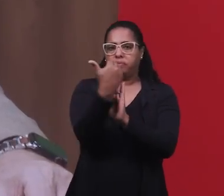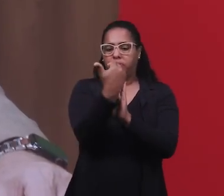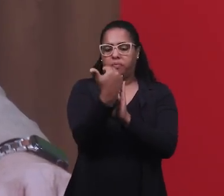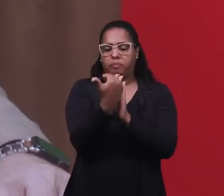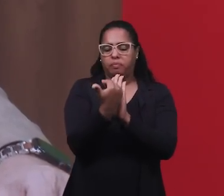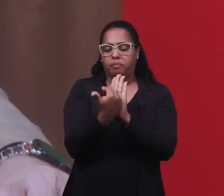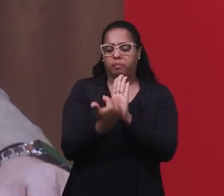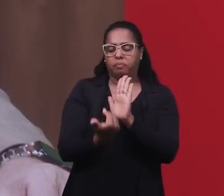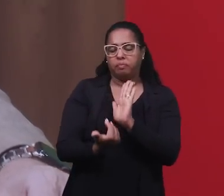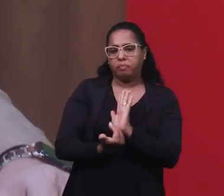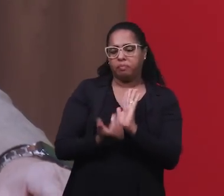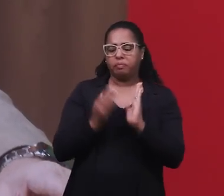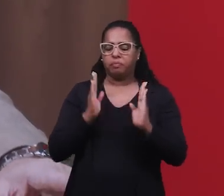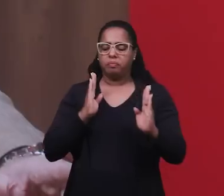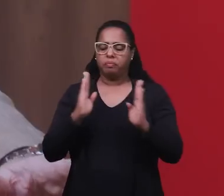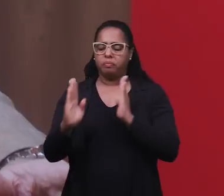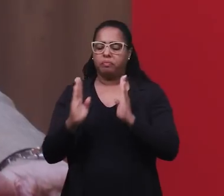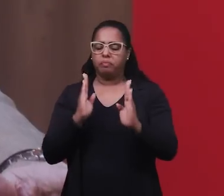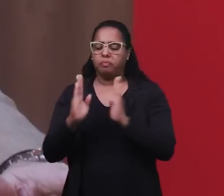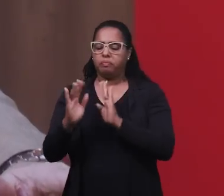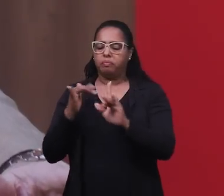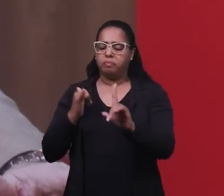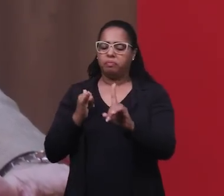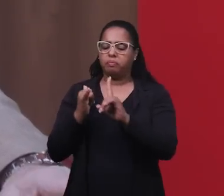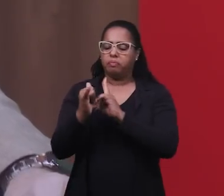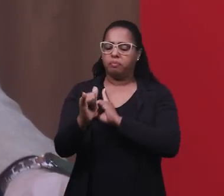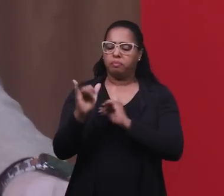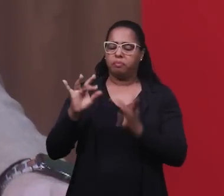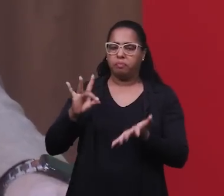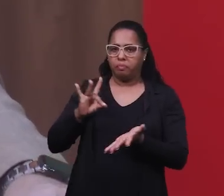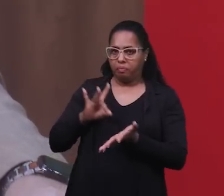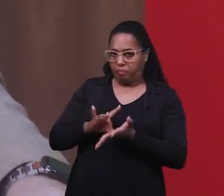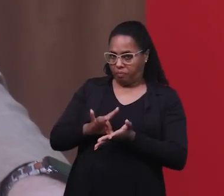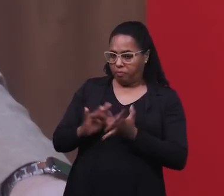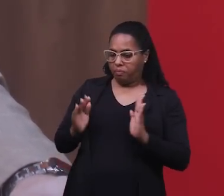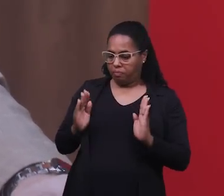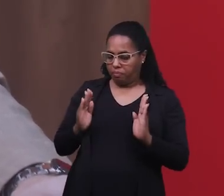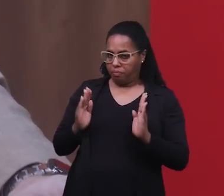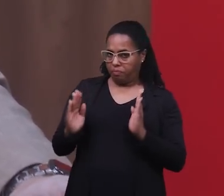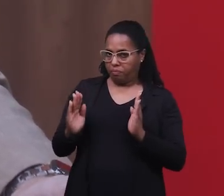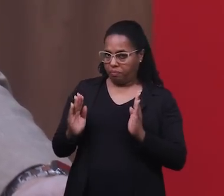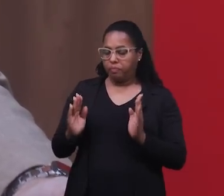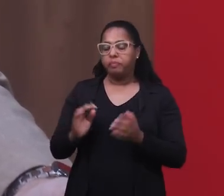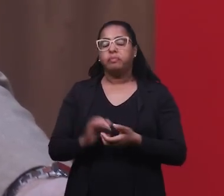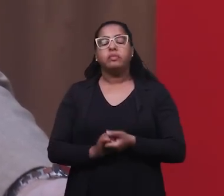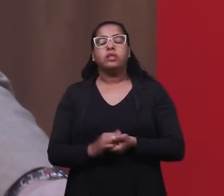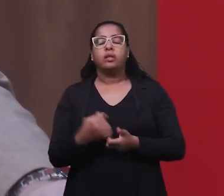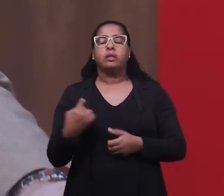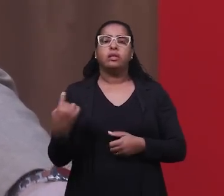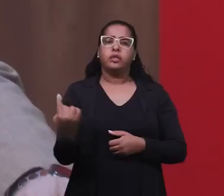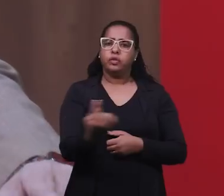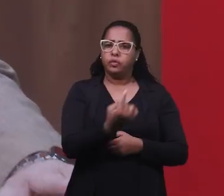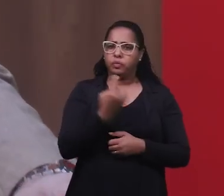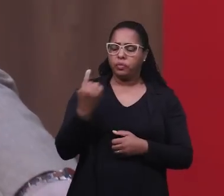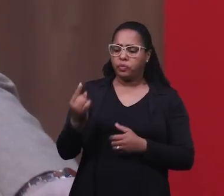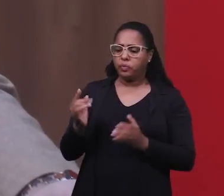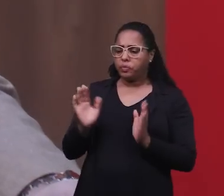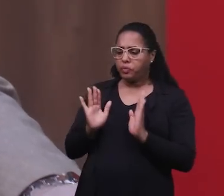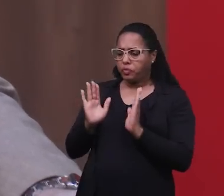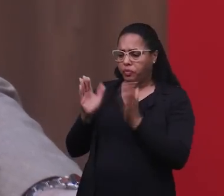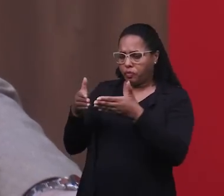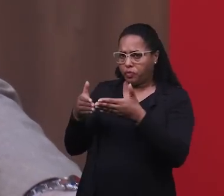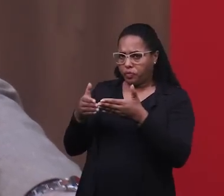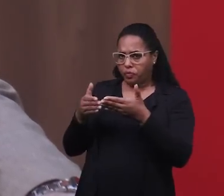programas, o momento profético atual e estamos dando ênfase